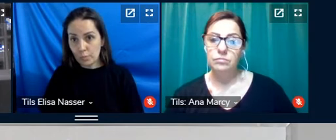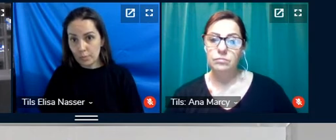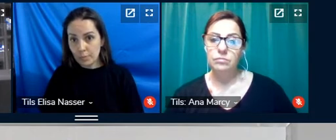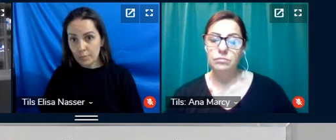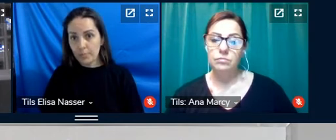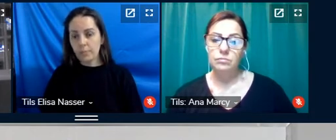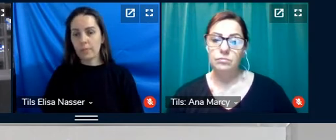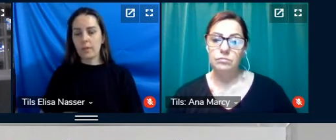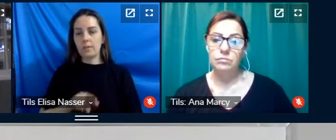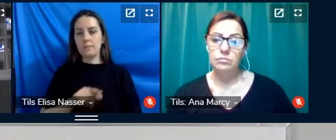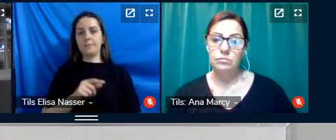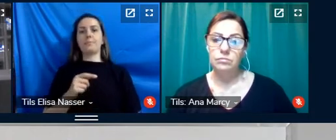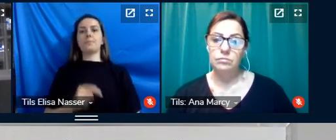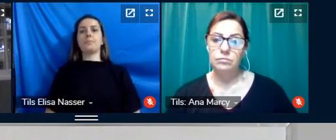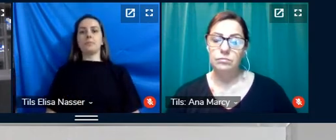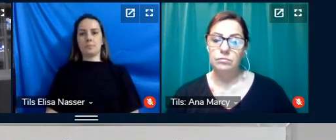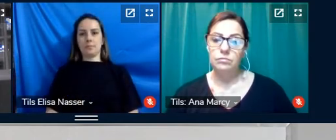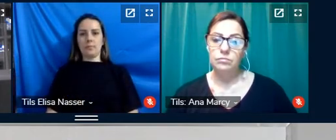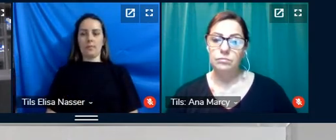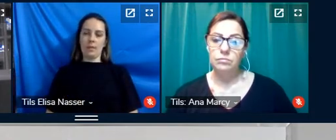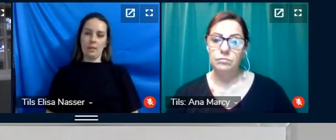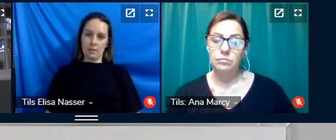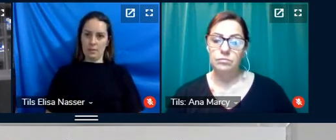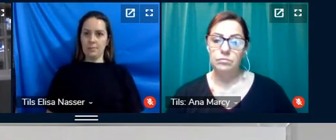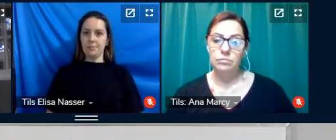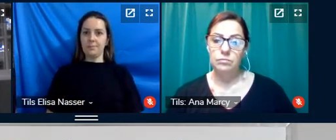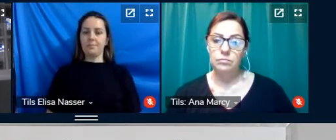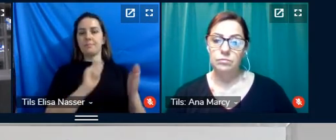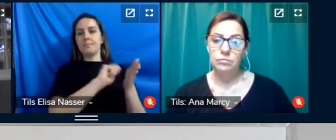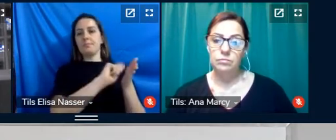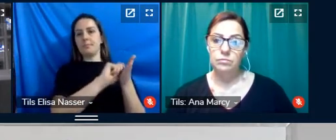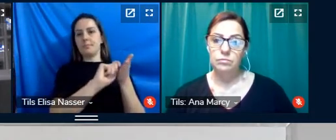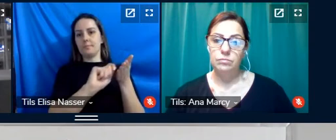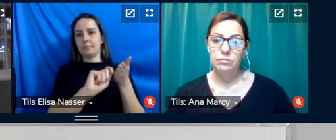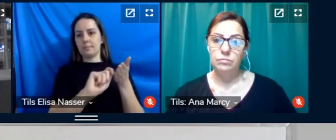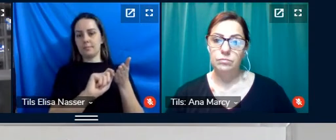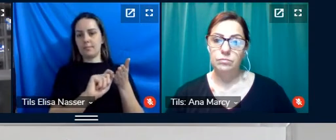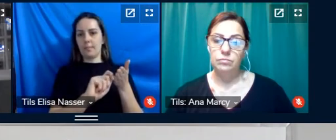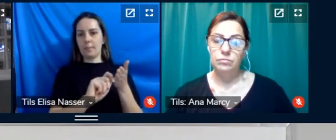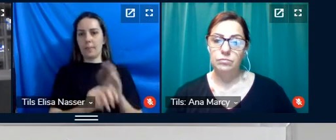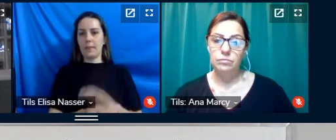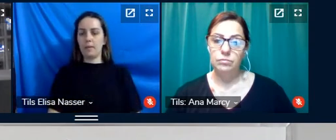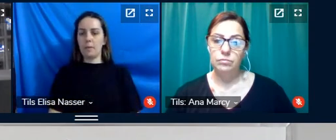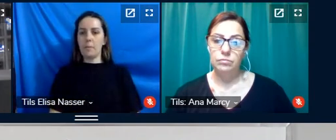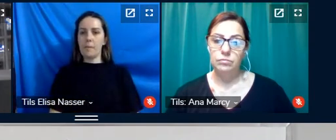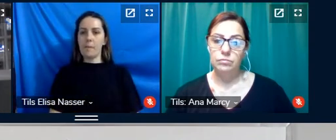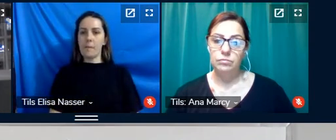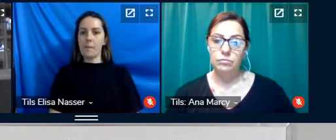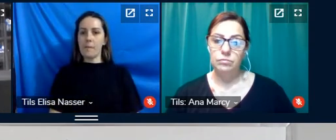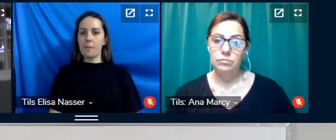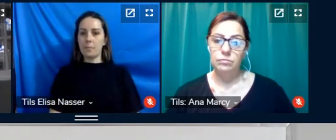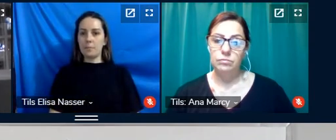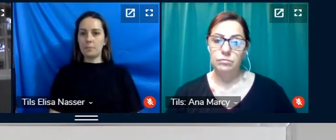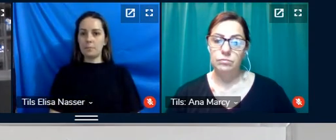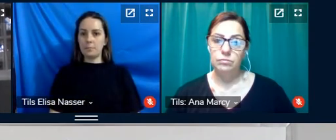Vou fazer desse lado aqui para ter mais espaço. Depois eu apago. Faço lá.